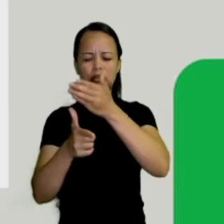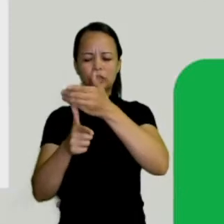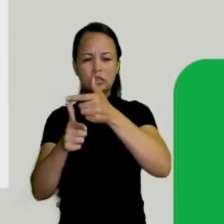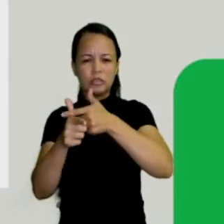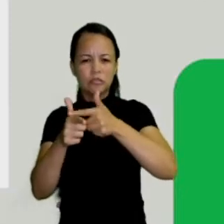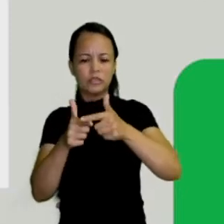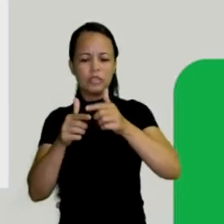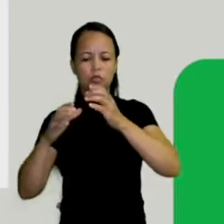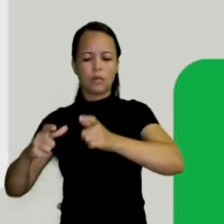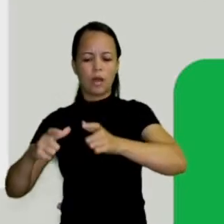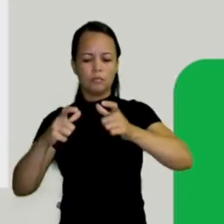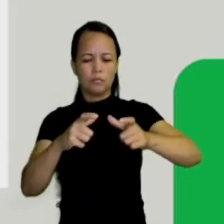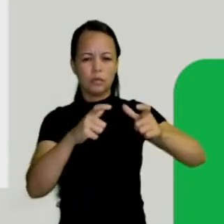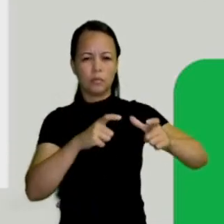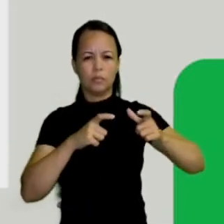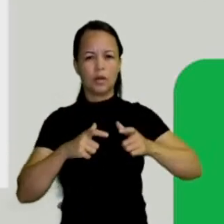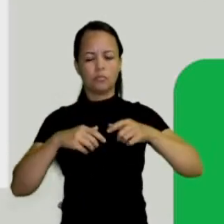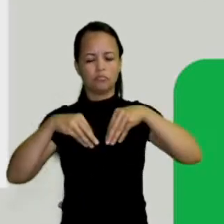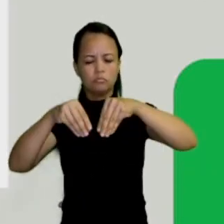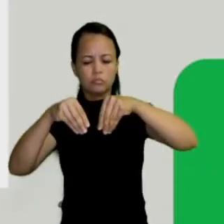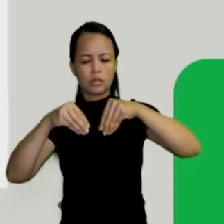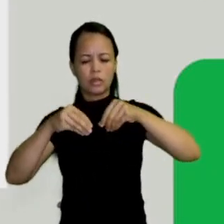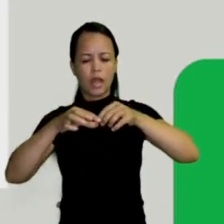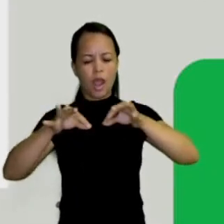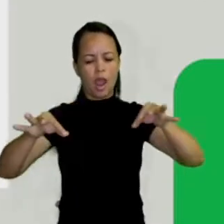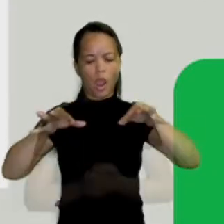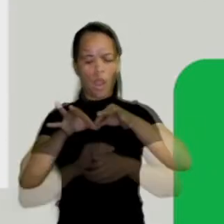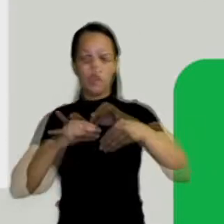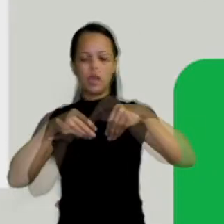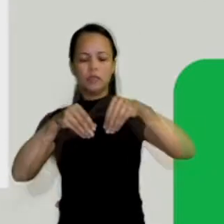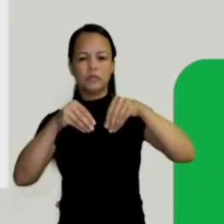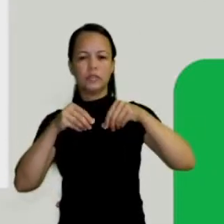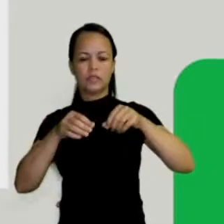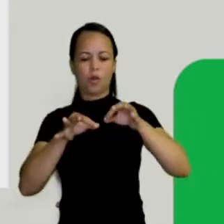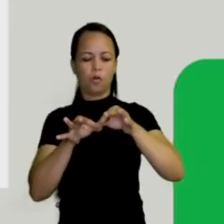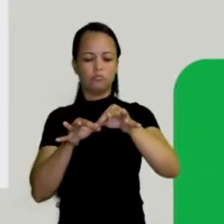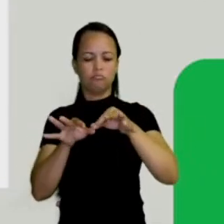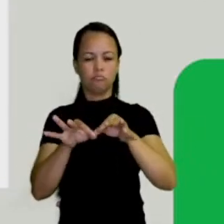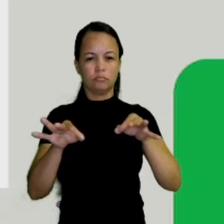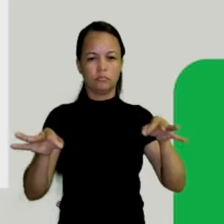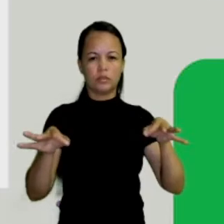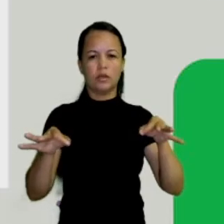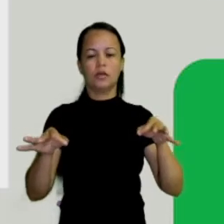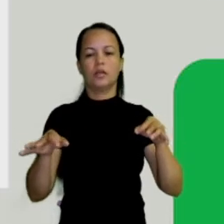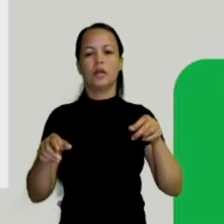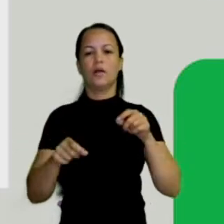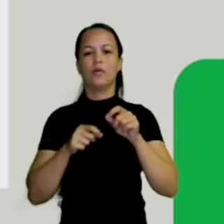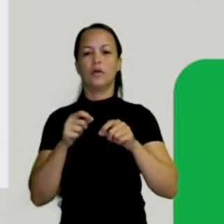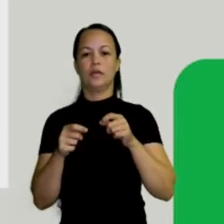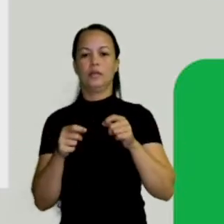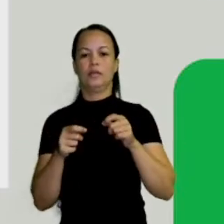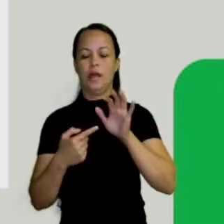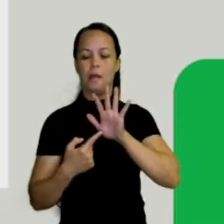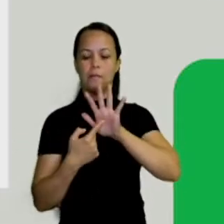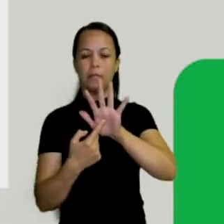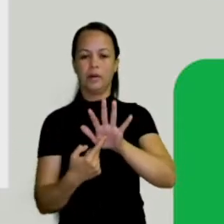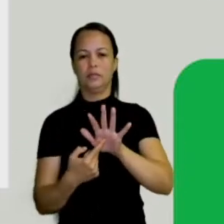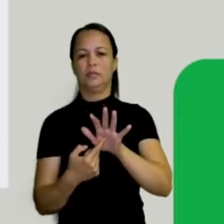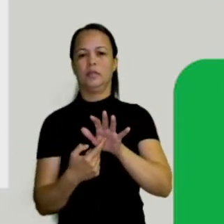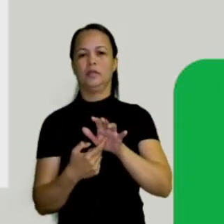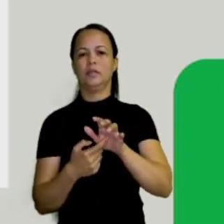os territórios? Então, por que uma divisão territorial? Então, a divisão territorial, ela representa